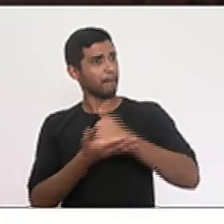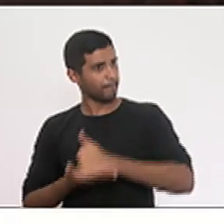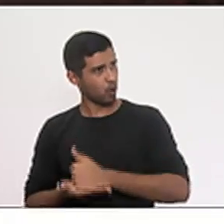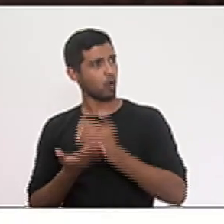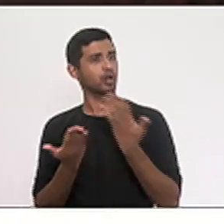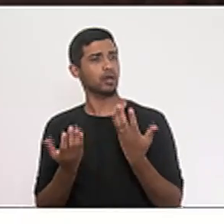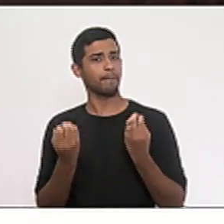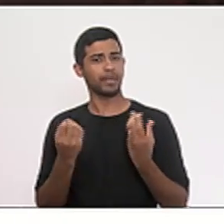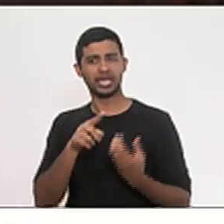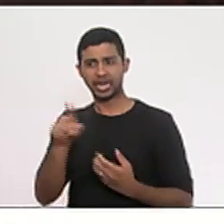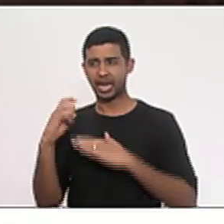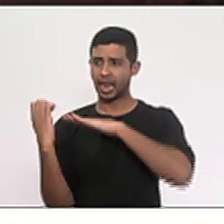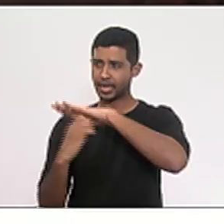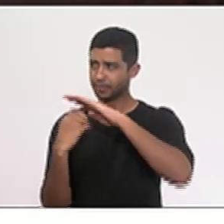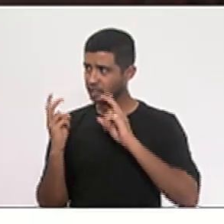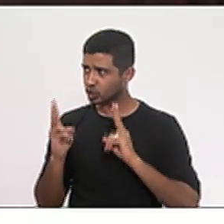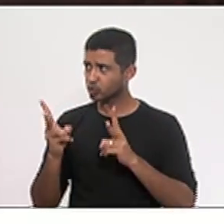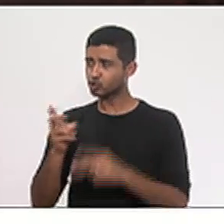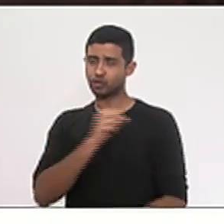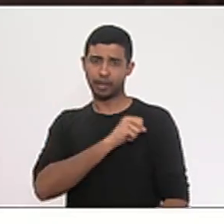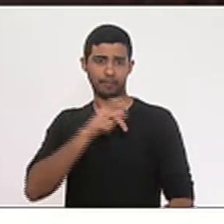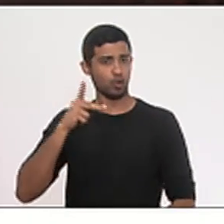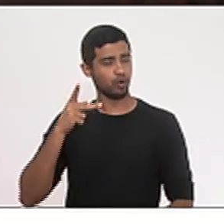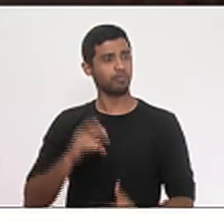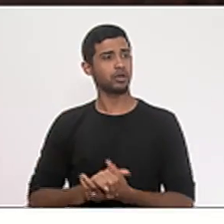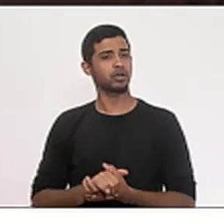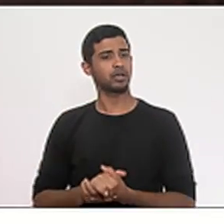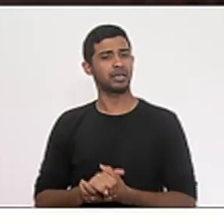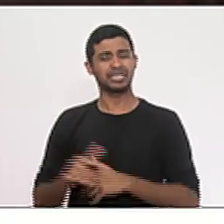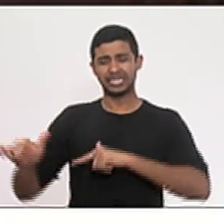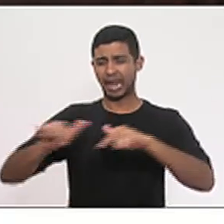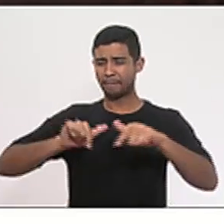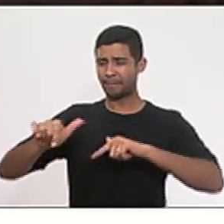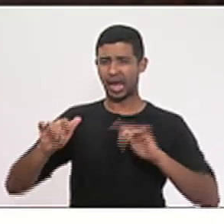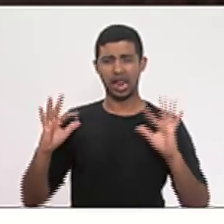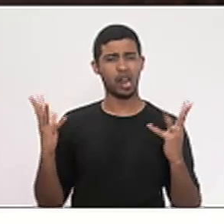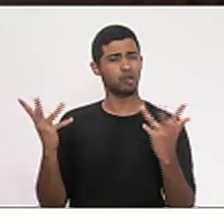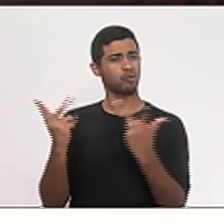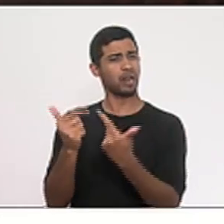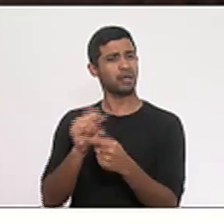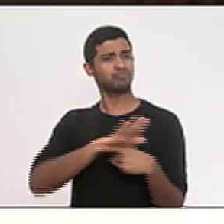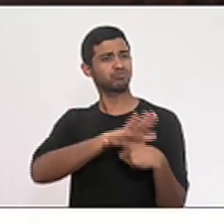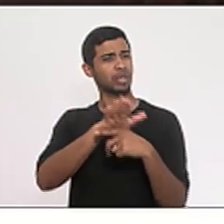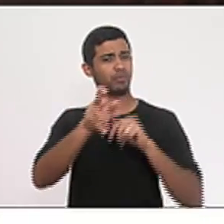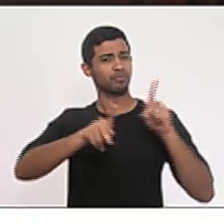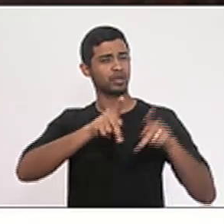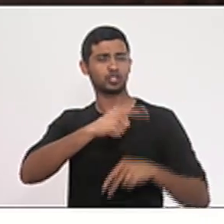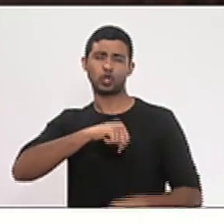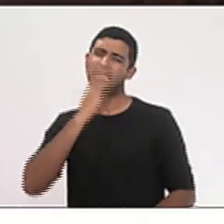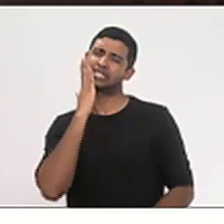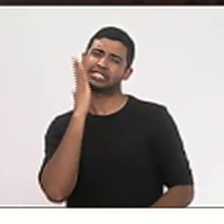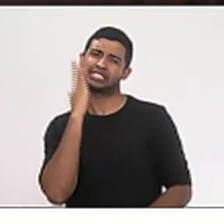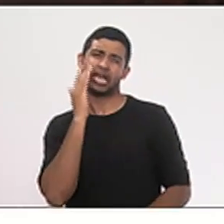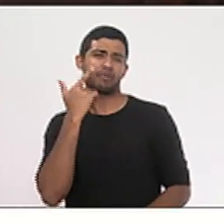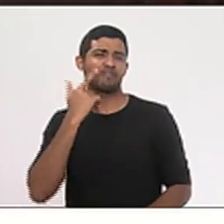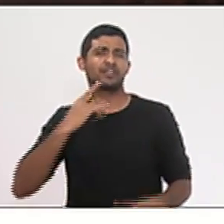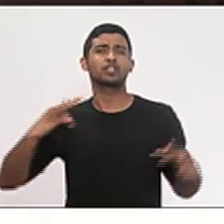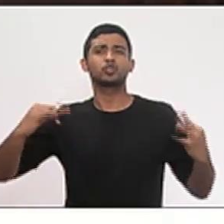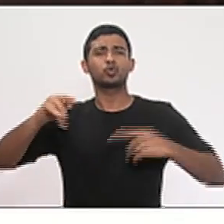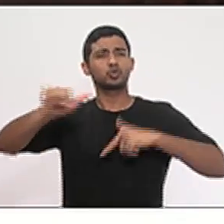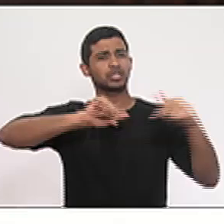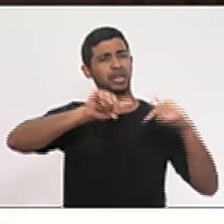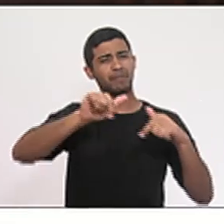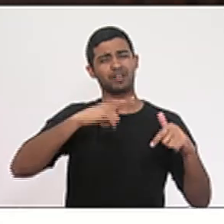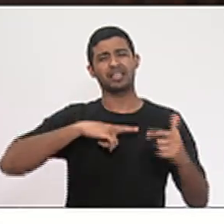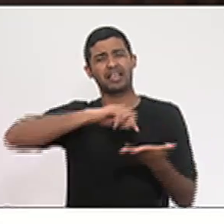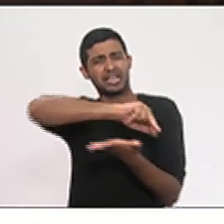para que a SEDAI continue pública, prestando um serviço de qualidade para a população. Sabemos muito bem, enquanto trabalhadores, de todas as